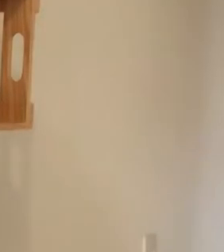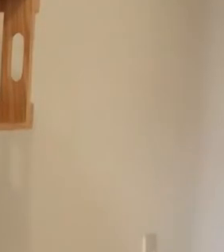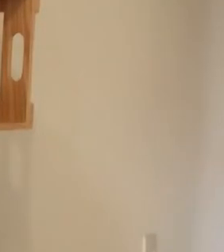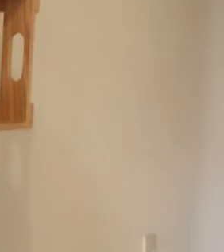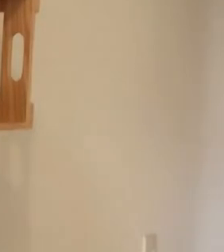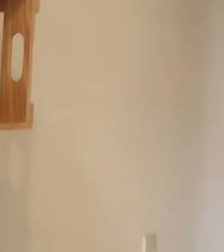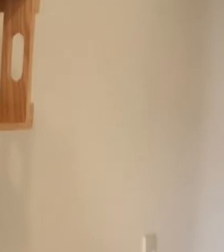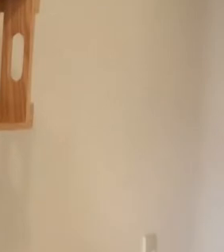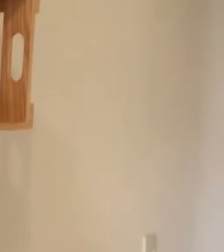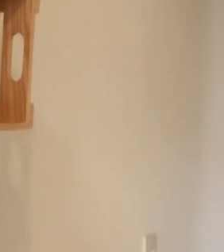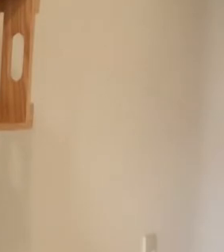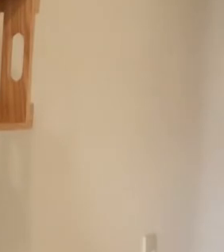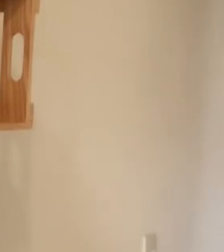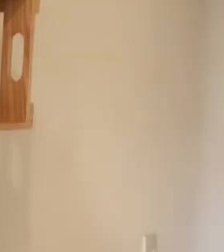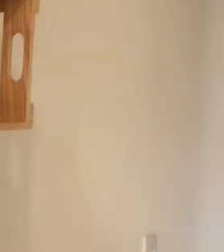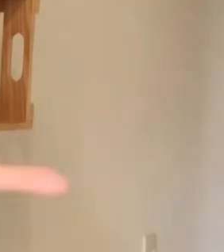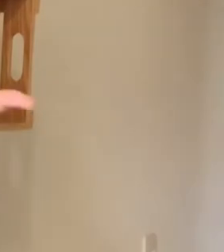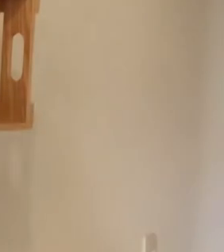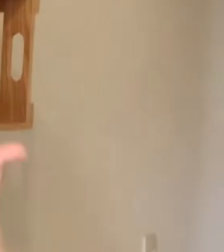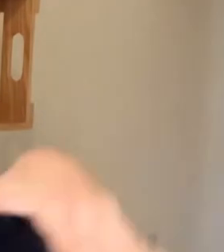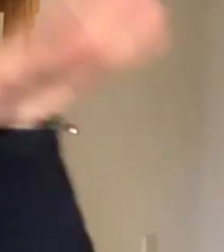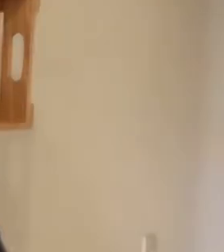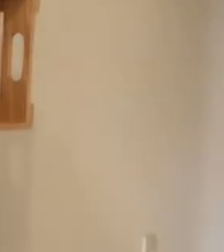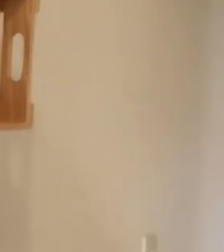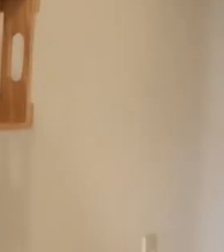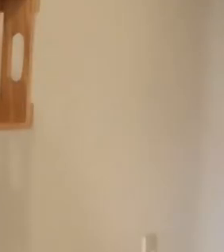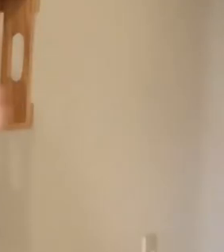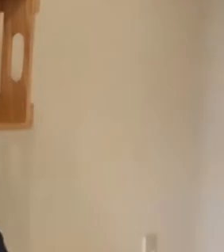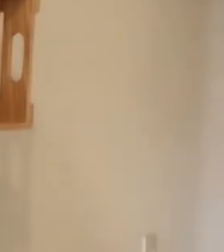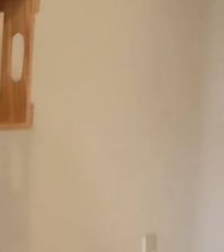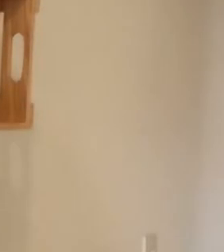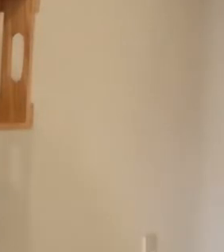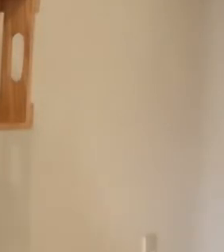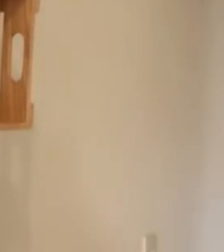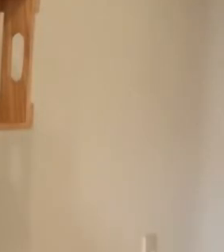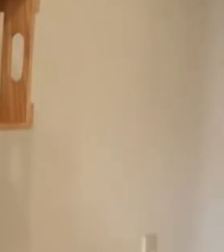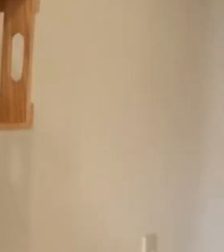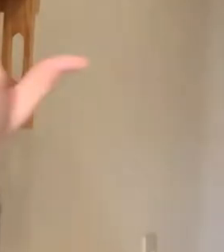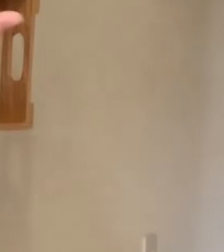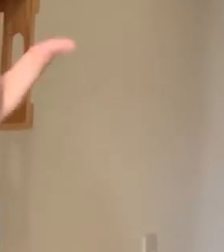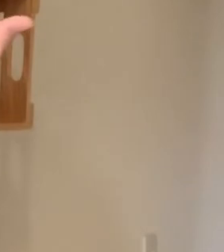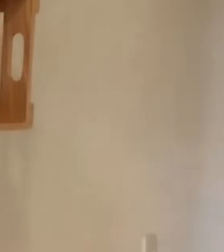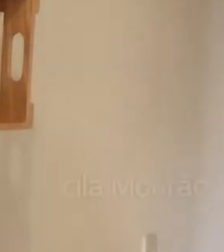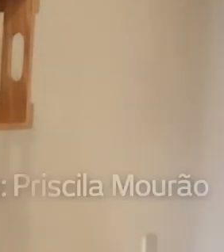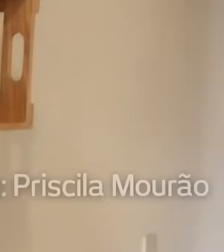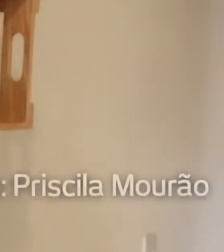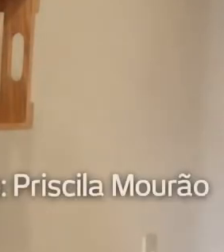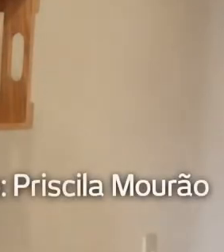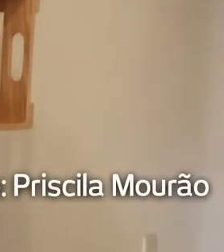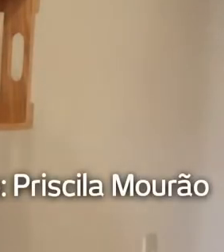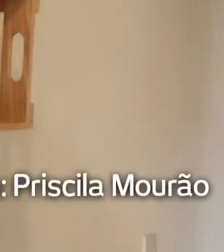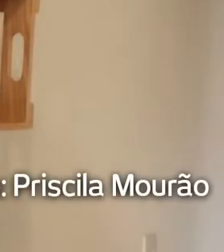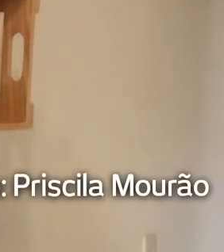de sinais, orientando os surdos aos cuidados e prevenções em relação ao Covid, dando a eles um acesso fácil à